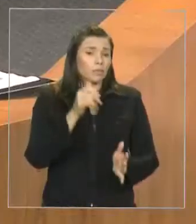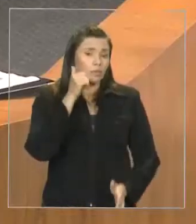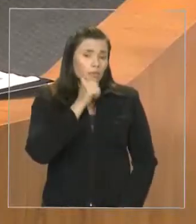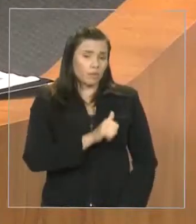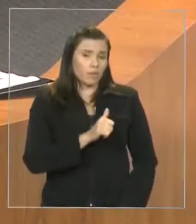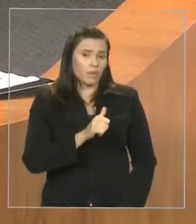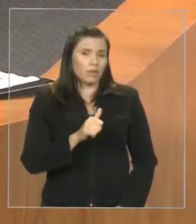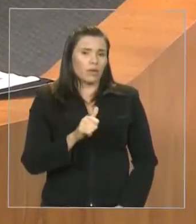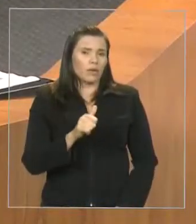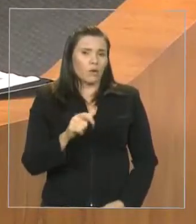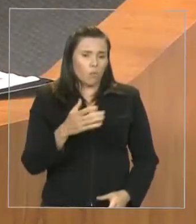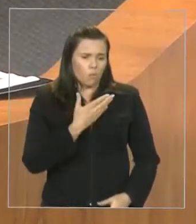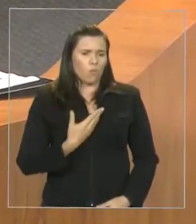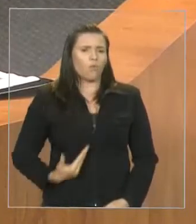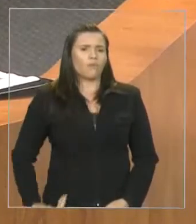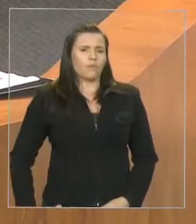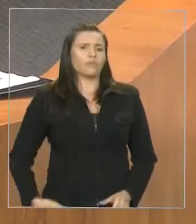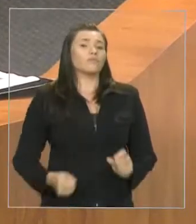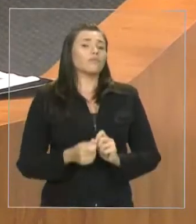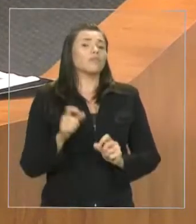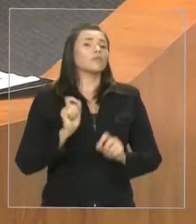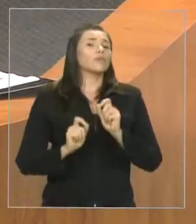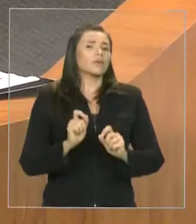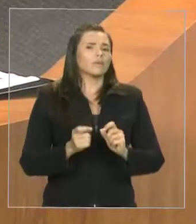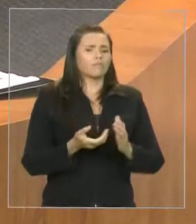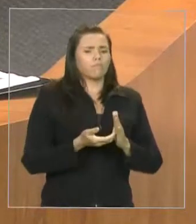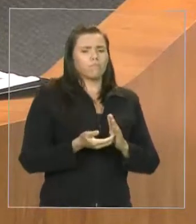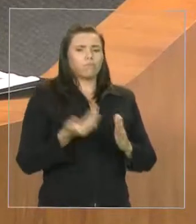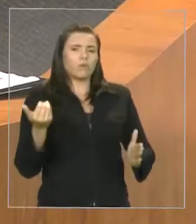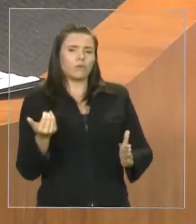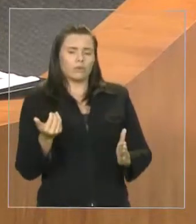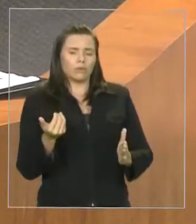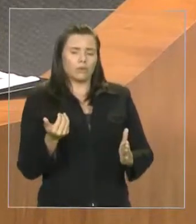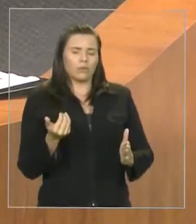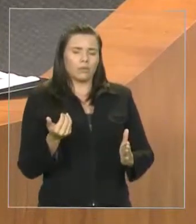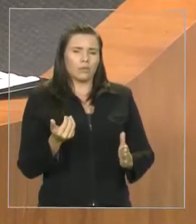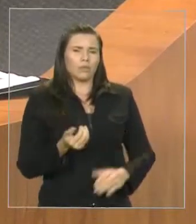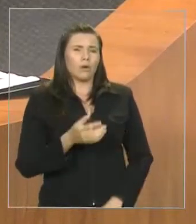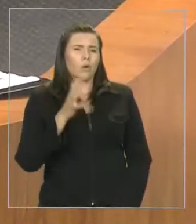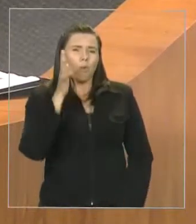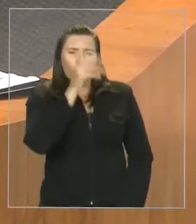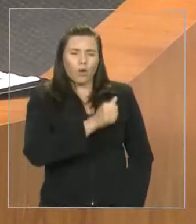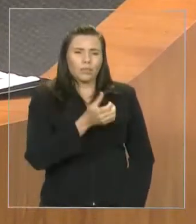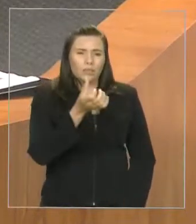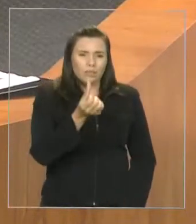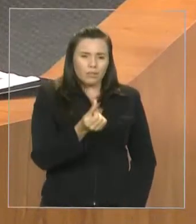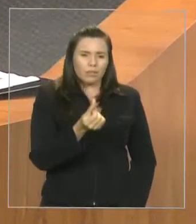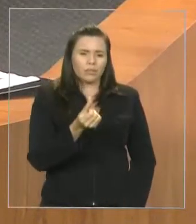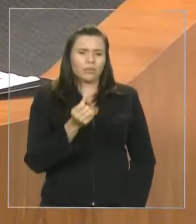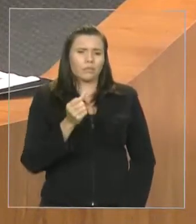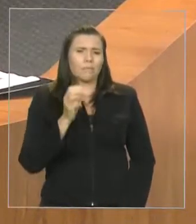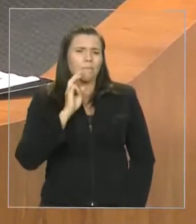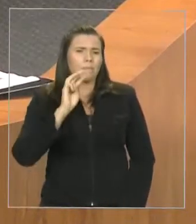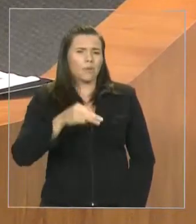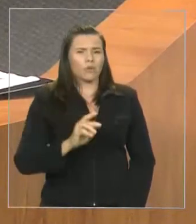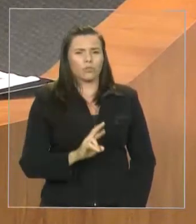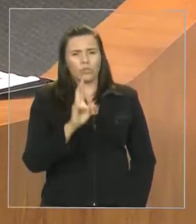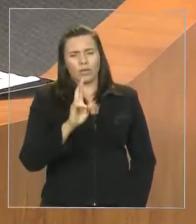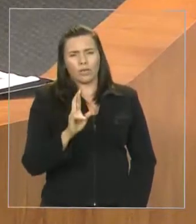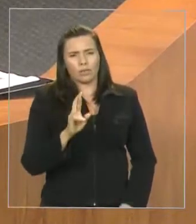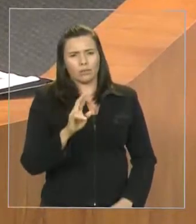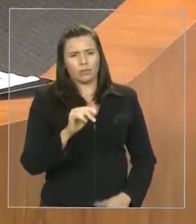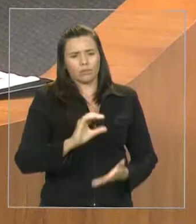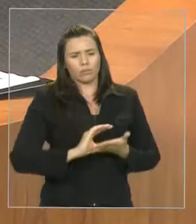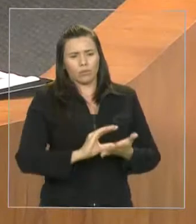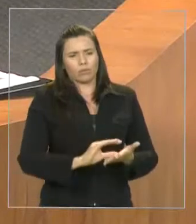Eduardo Braide, de 2016 para 2017, foi retirado 6 milhões de reais da